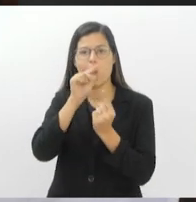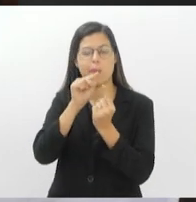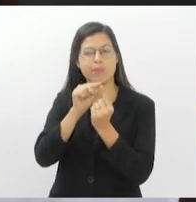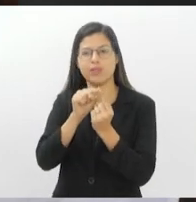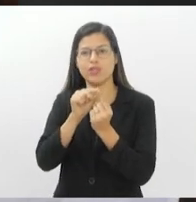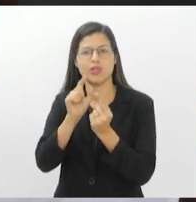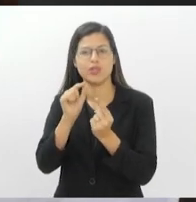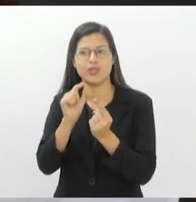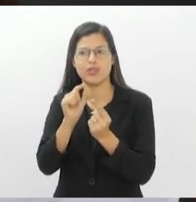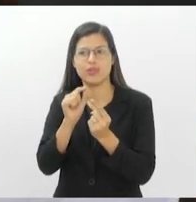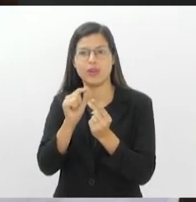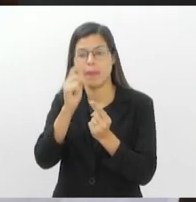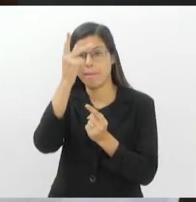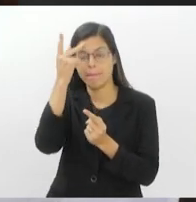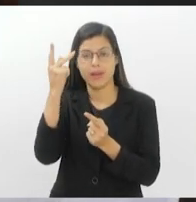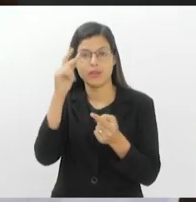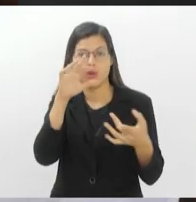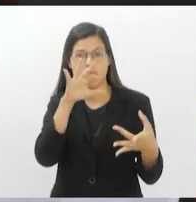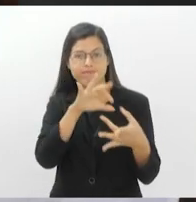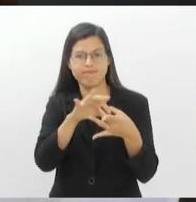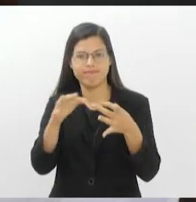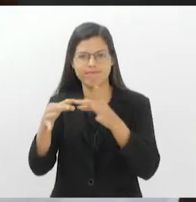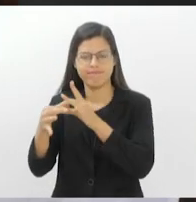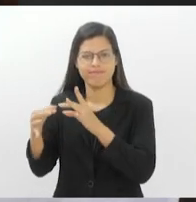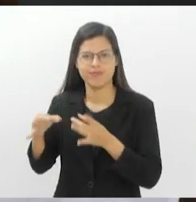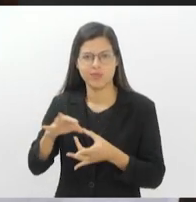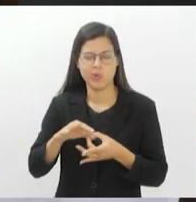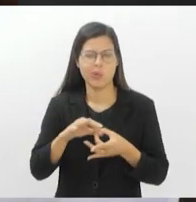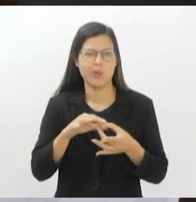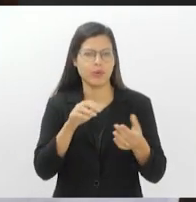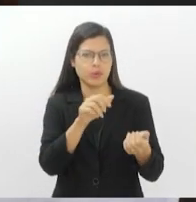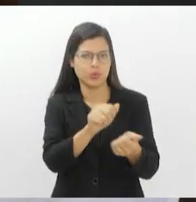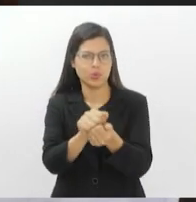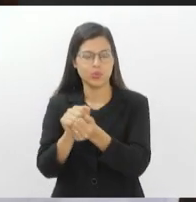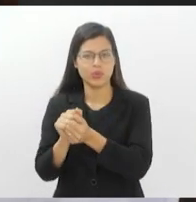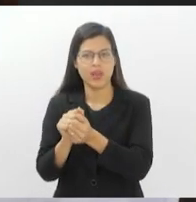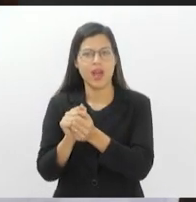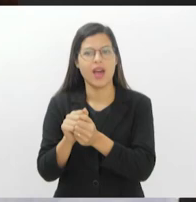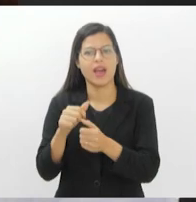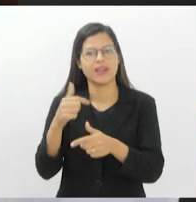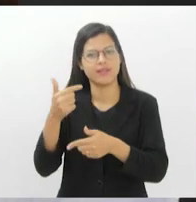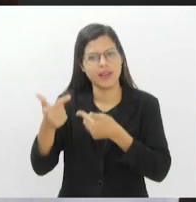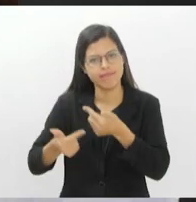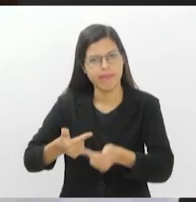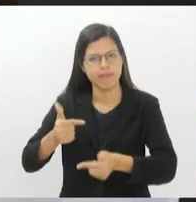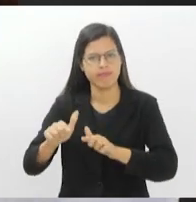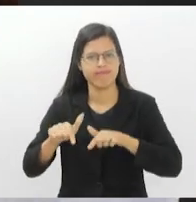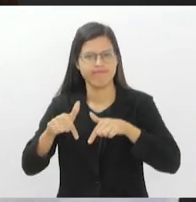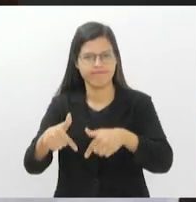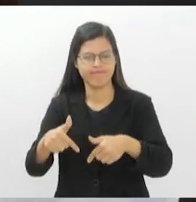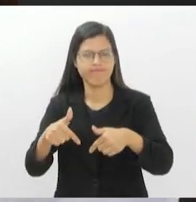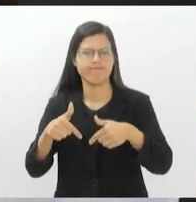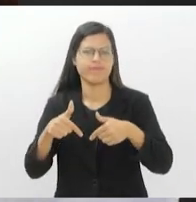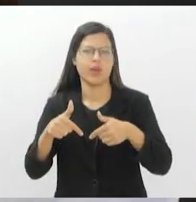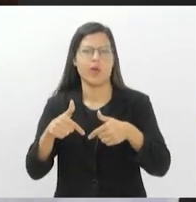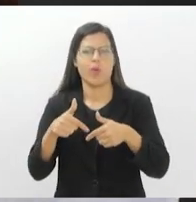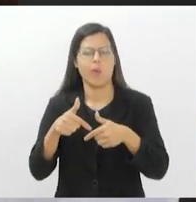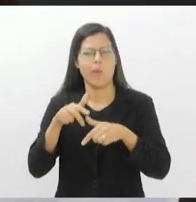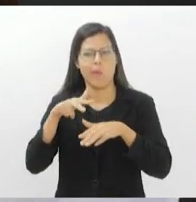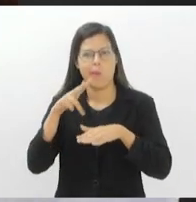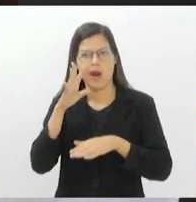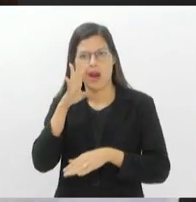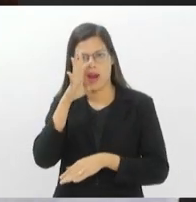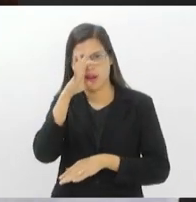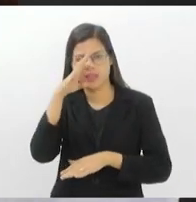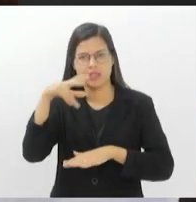gente que está construindo profissionalmente, de forma militante, de forma de resistência, de